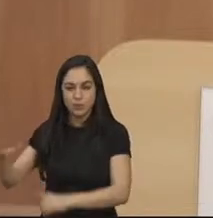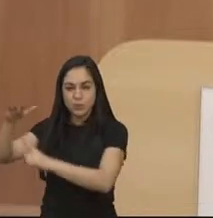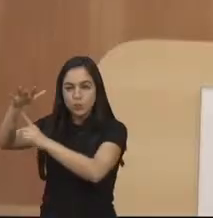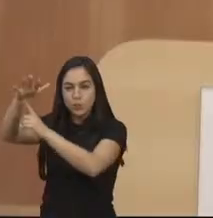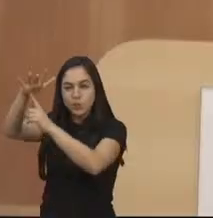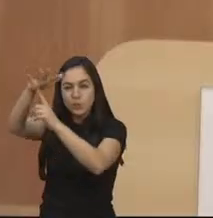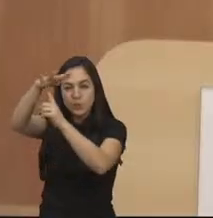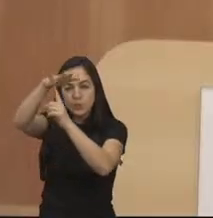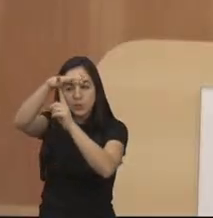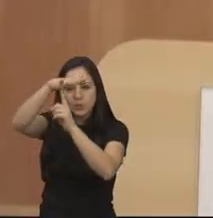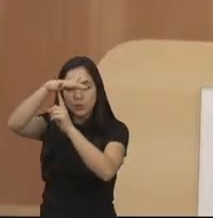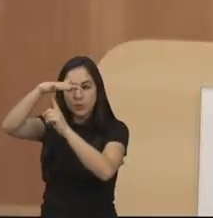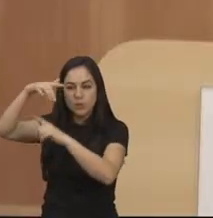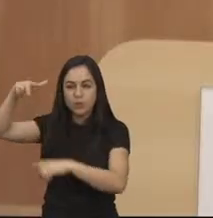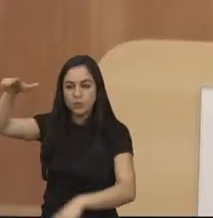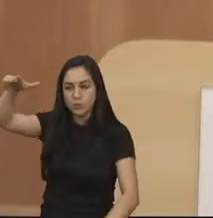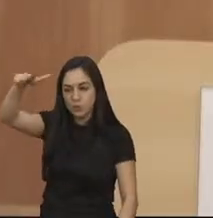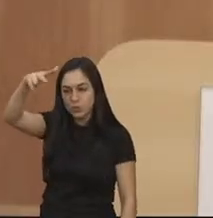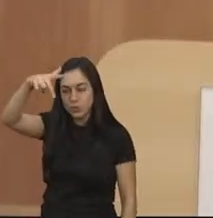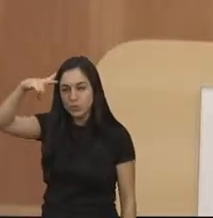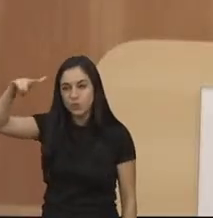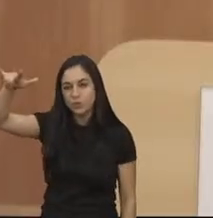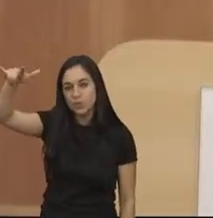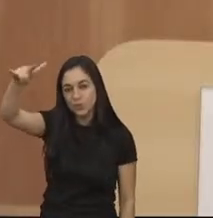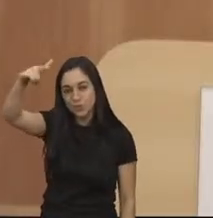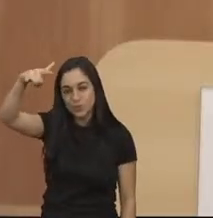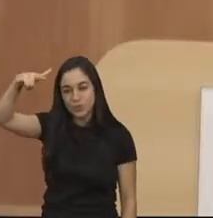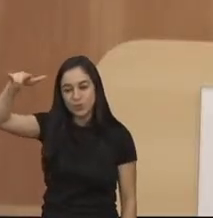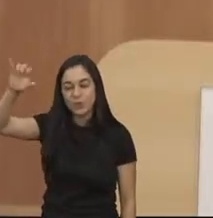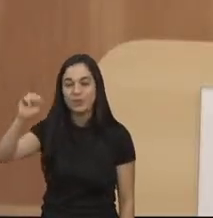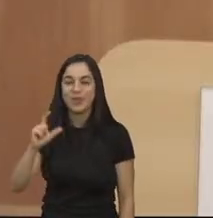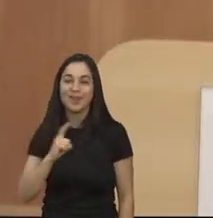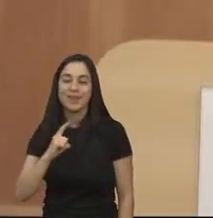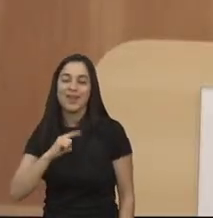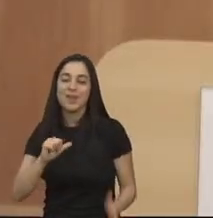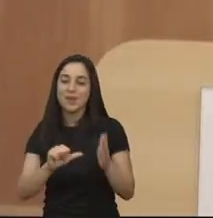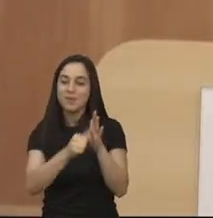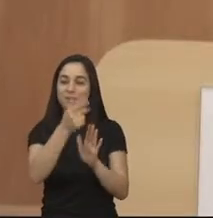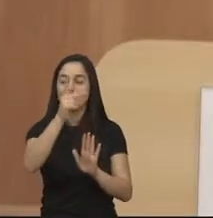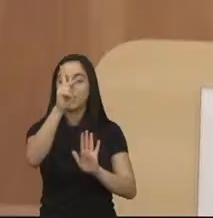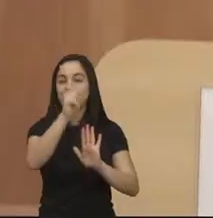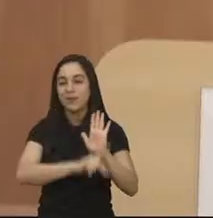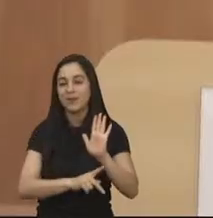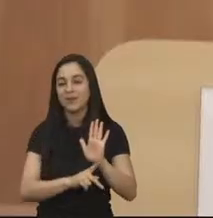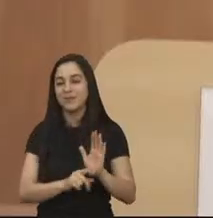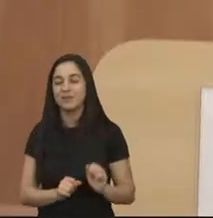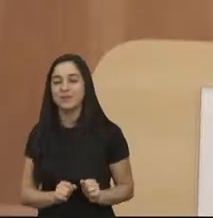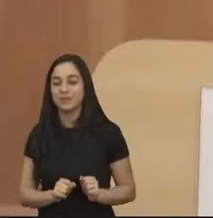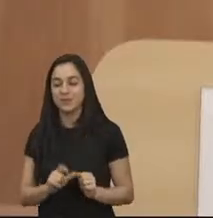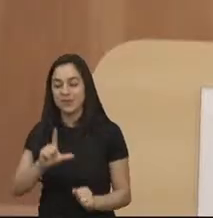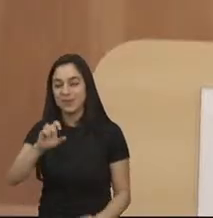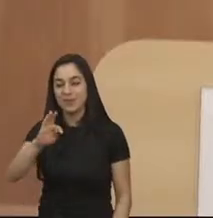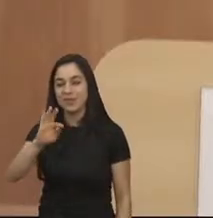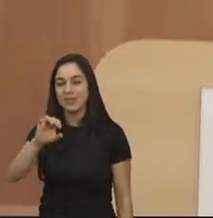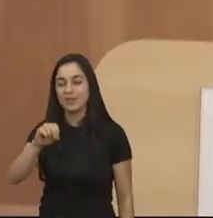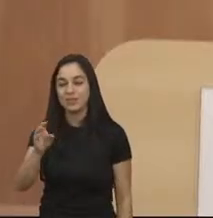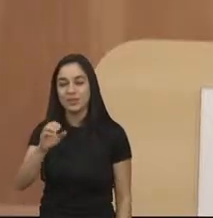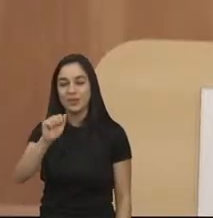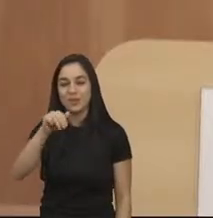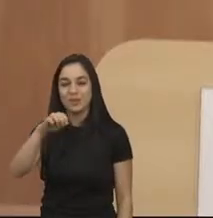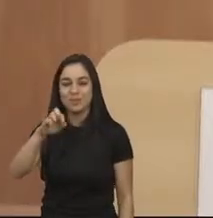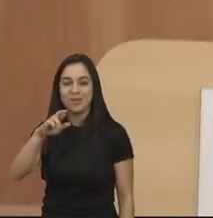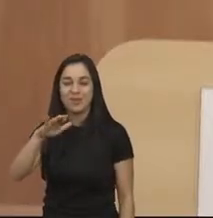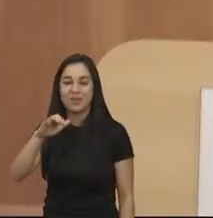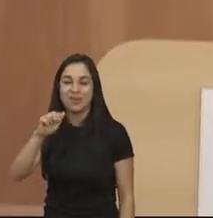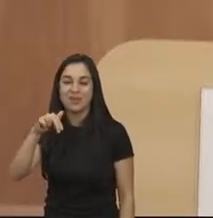colocou o primeiro projeto latino-americano sobre trânsito viário aéreo, trânsito aéreo,